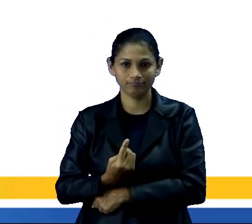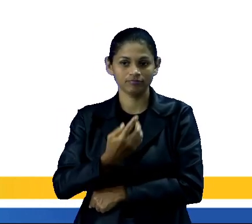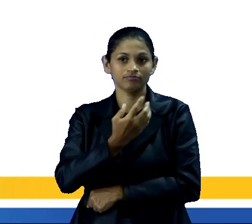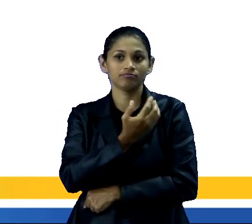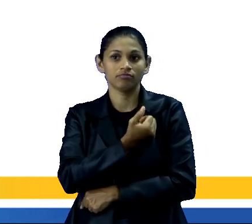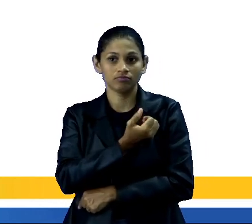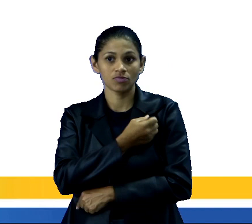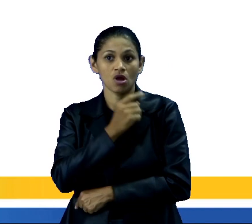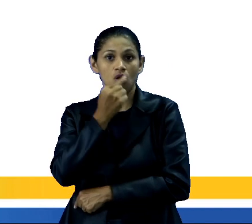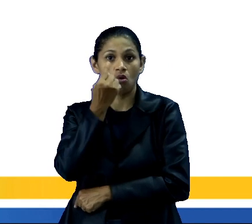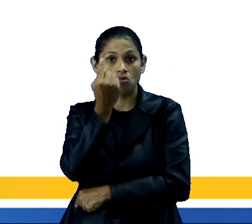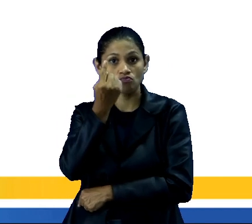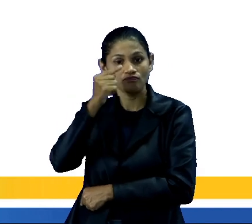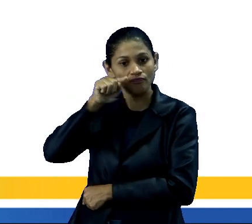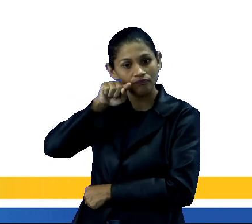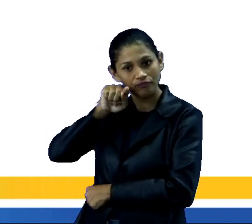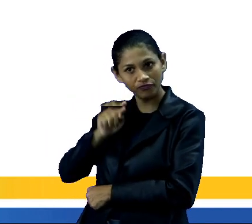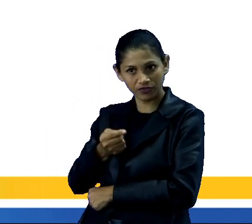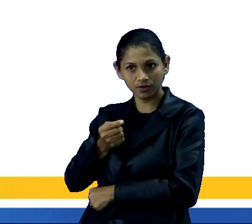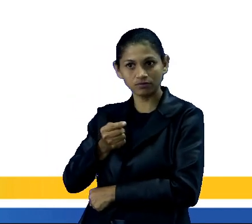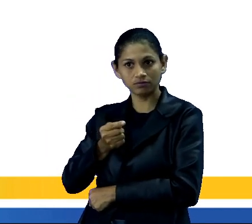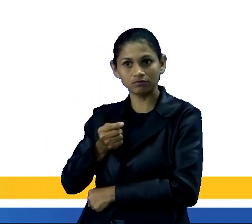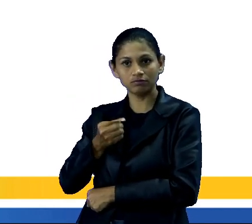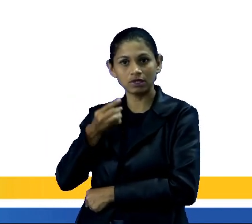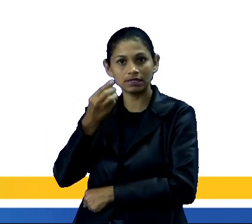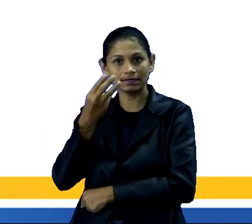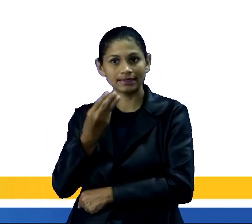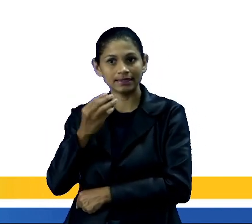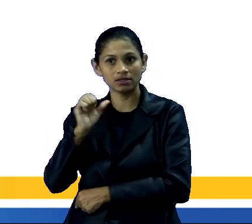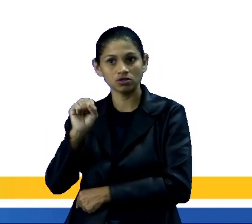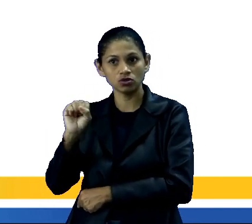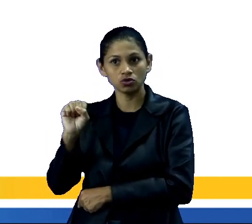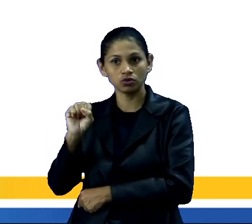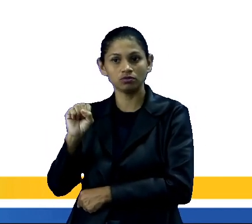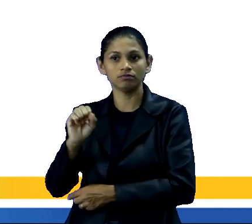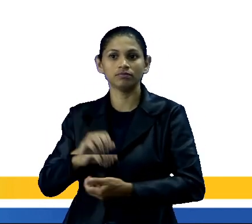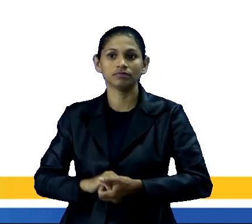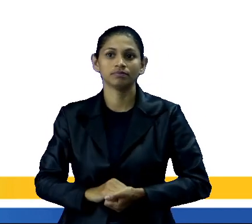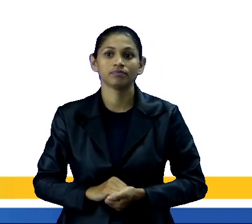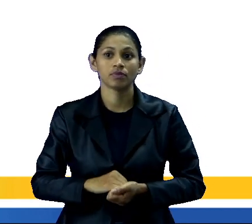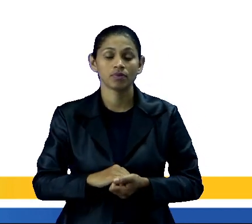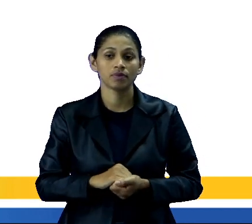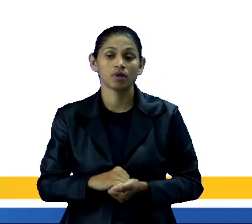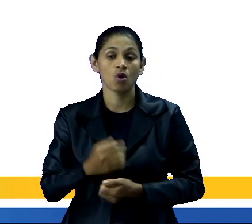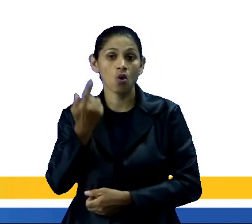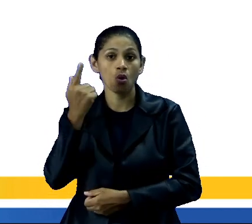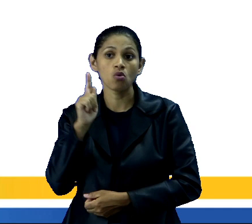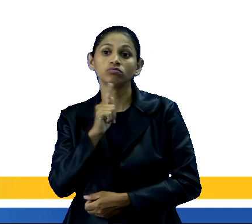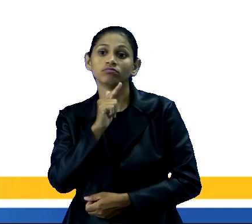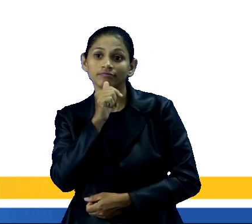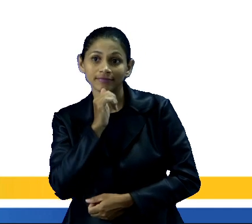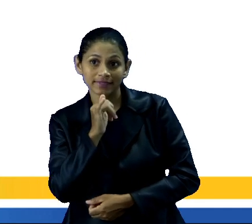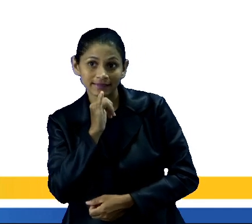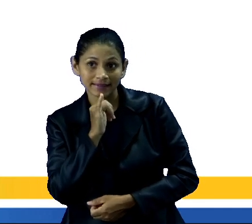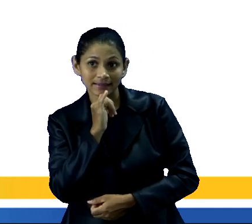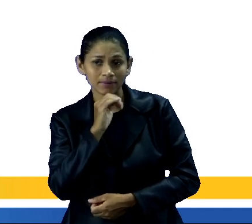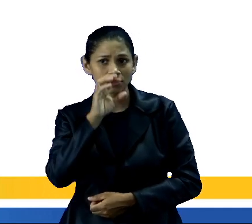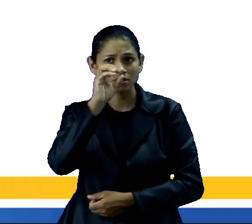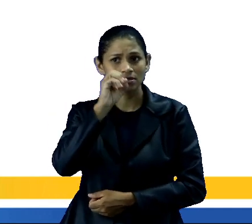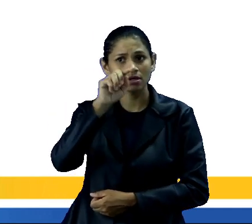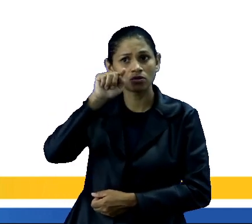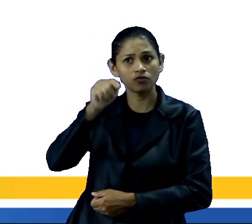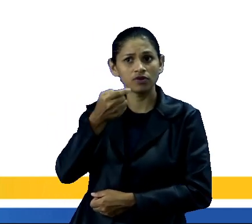1,388. E aí nós temos outro exemplo, né? 0,202 mais 0,15. Como é que a gente